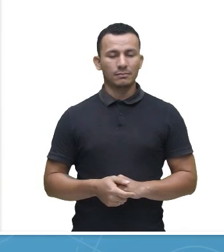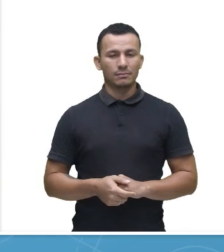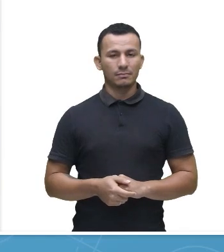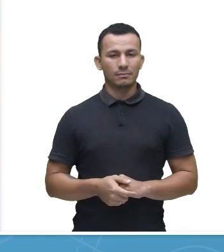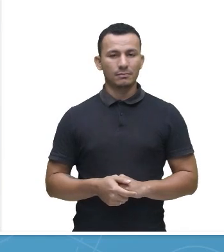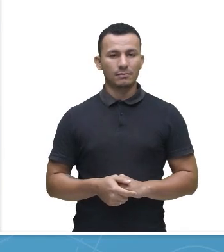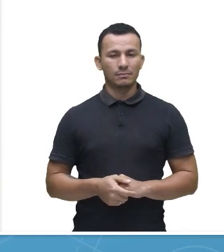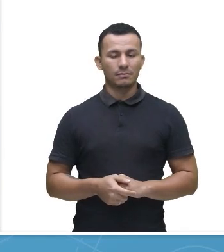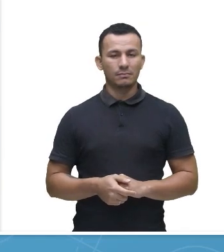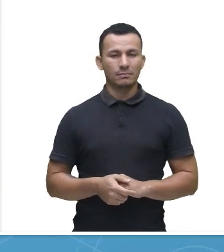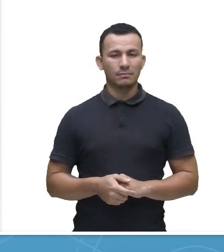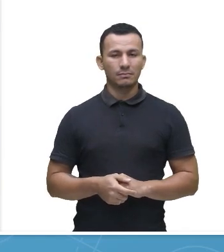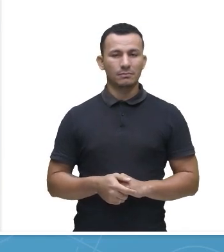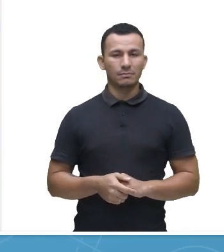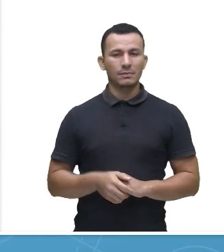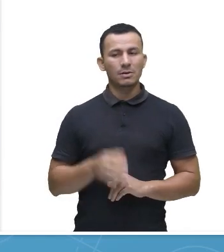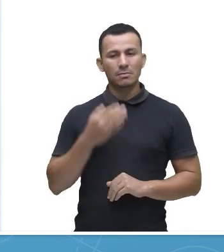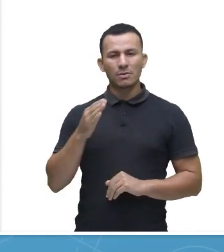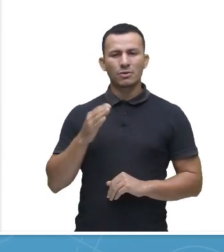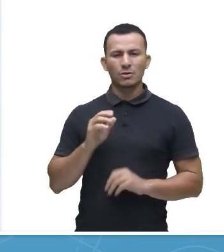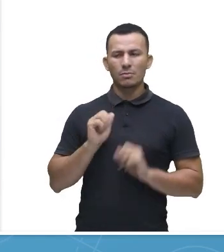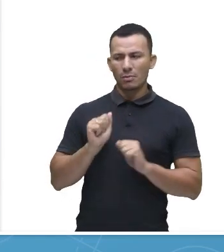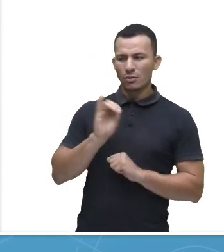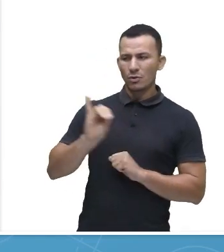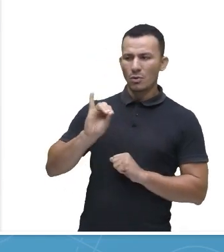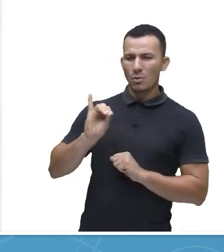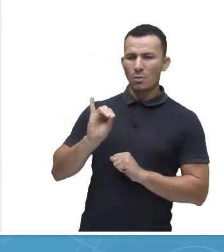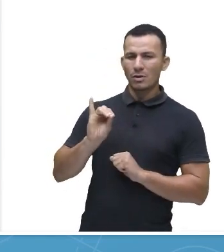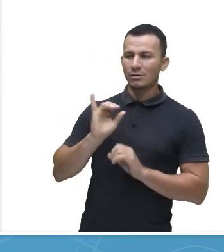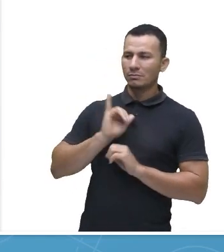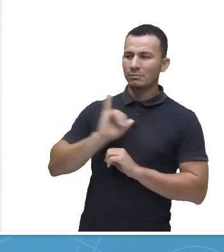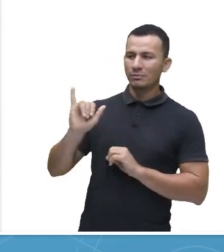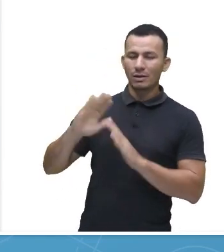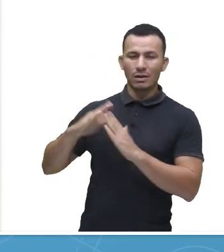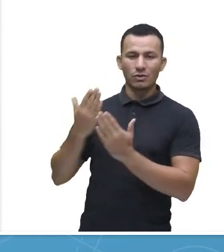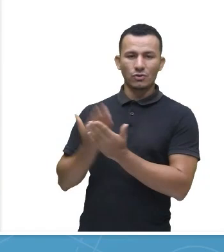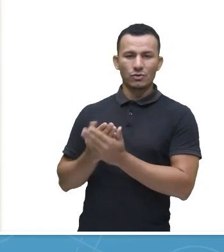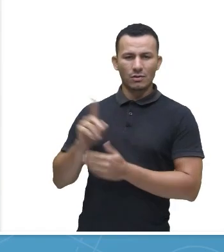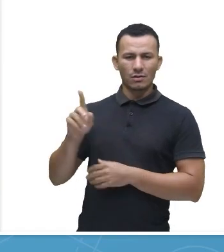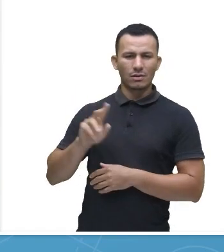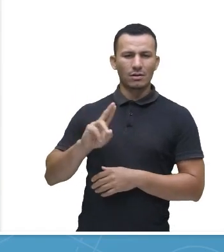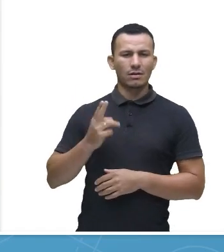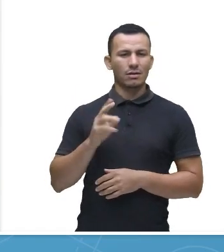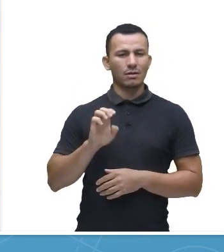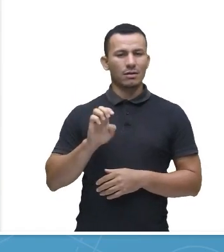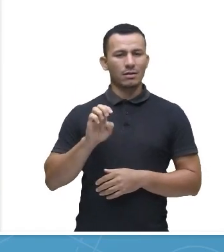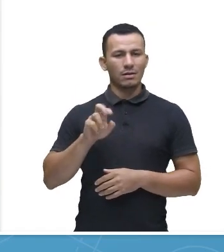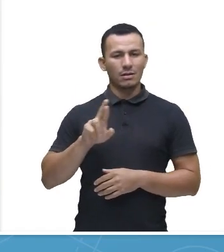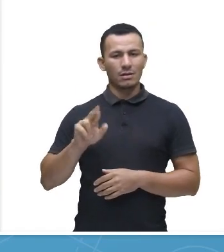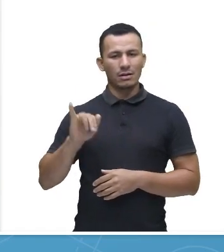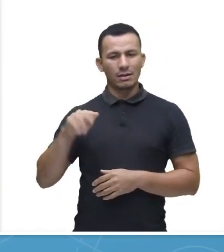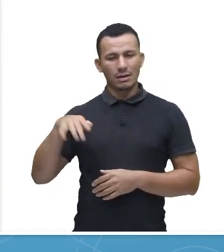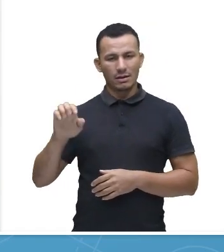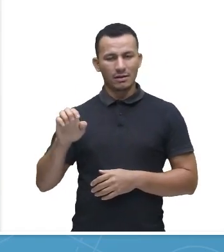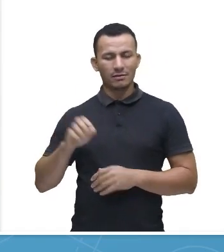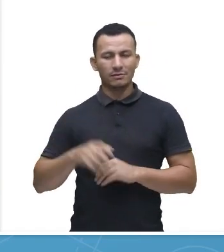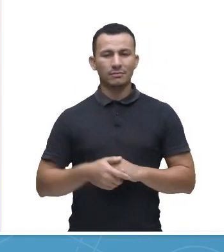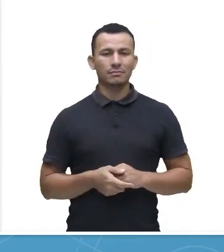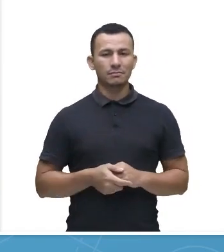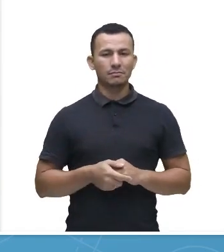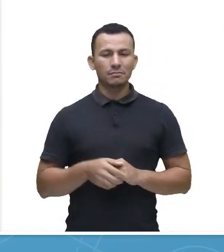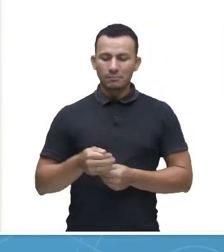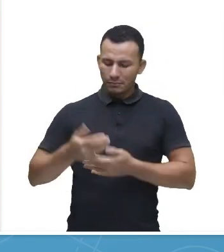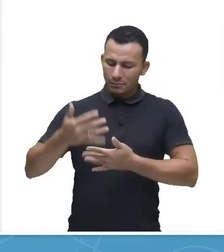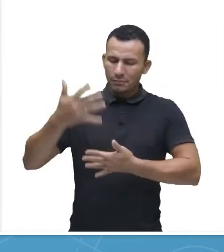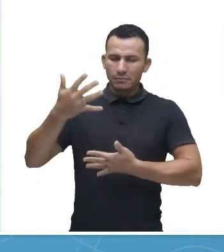Pediu para mandar um oi, né, para a escola Henrique Cândido. Acho que é isso. E acabou aqui